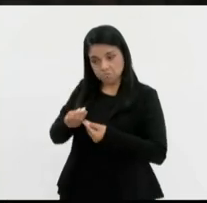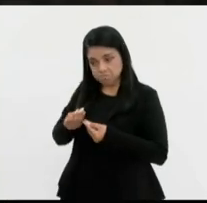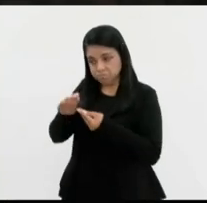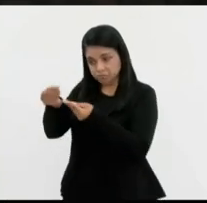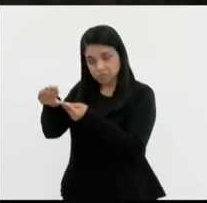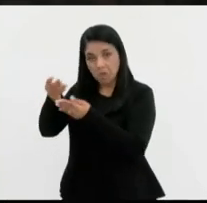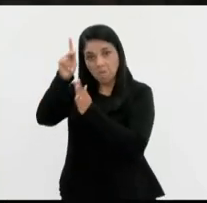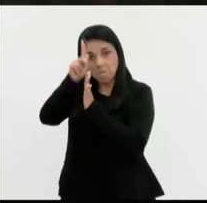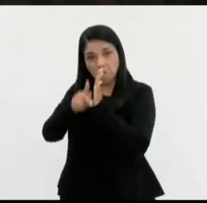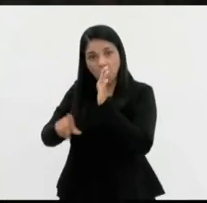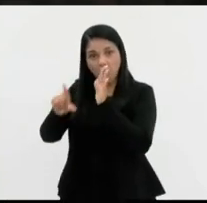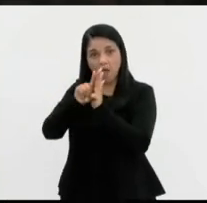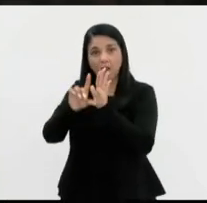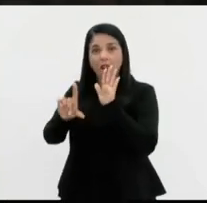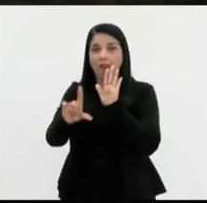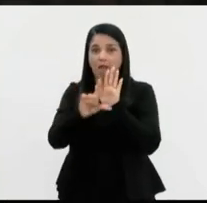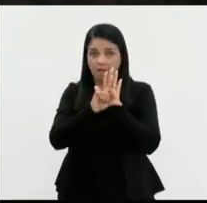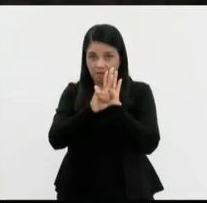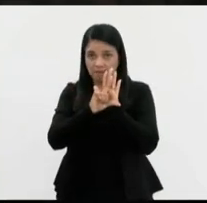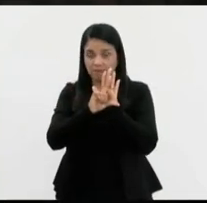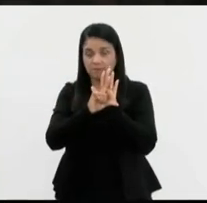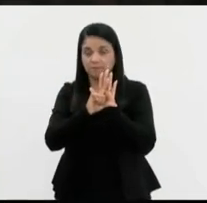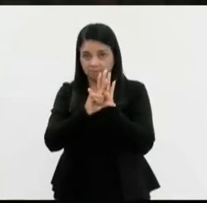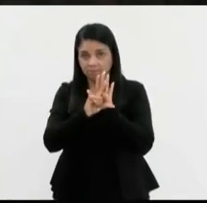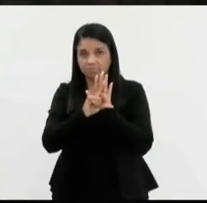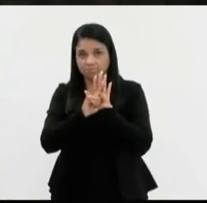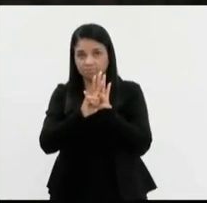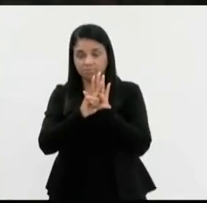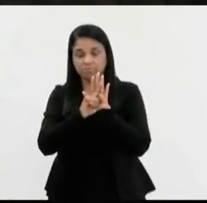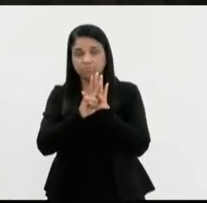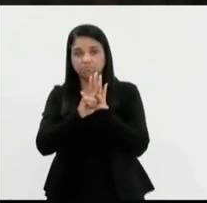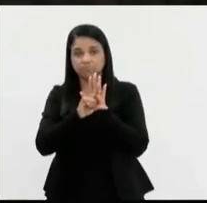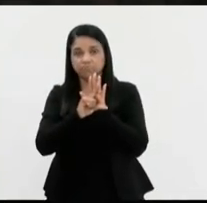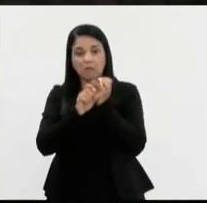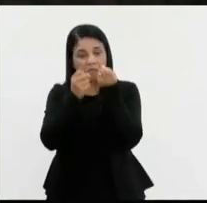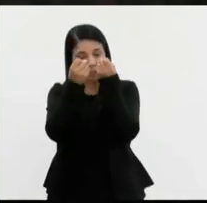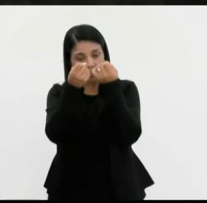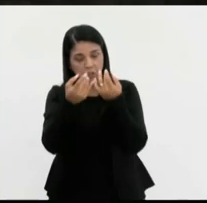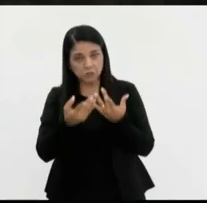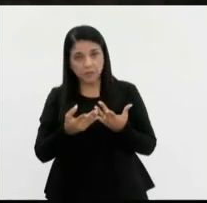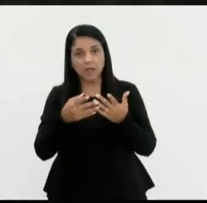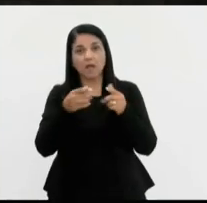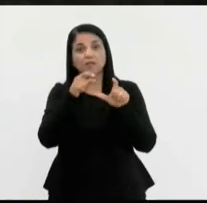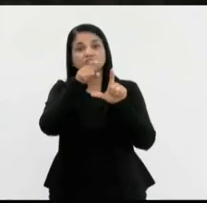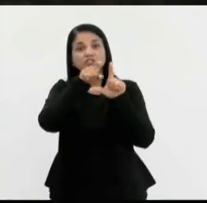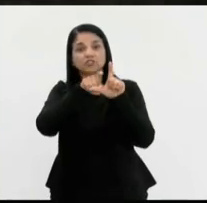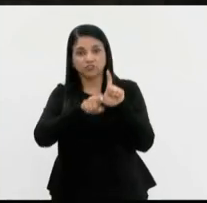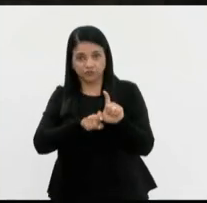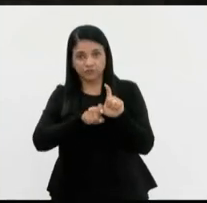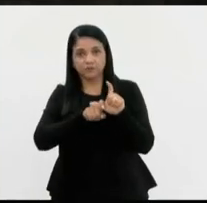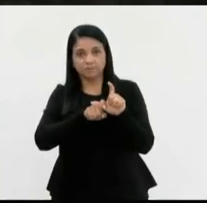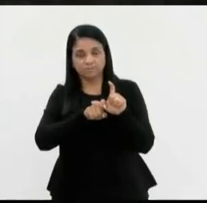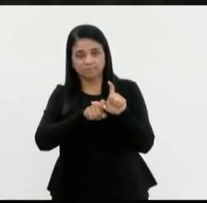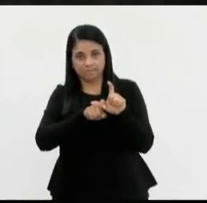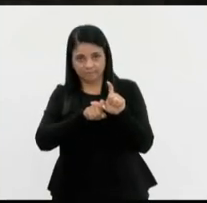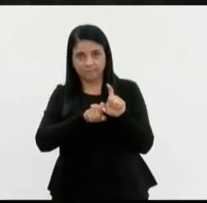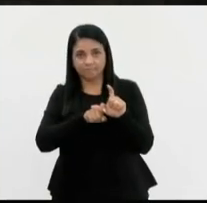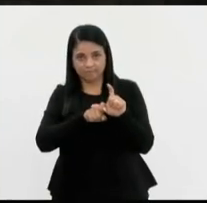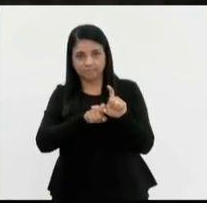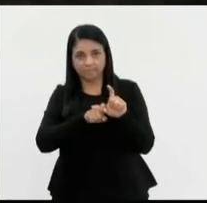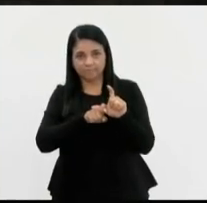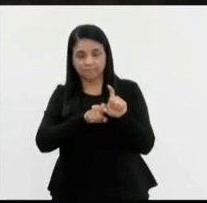projeto de lei que vai falar na dívida e nós não podemos